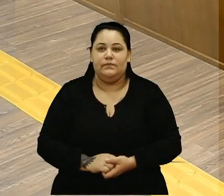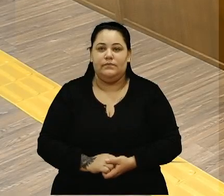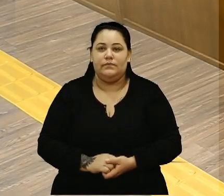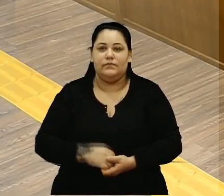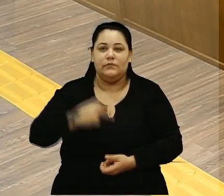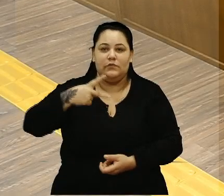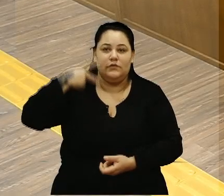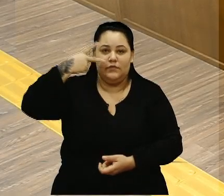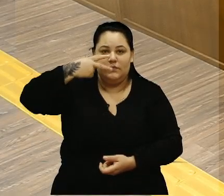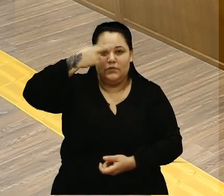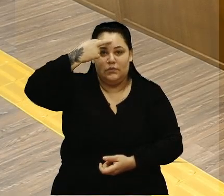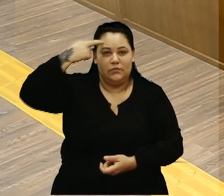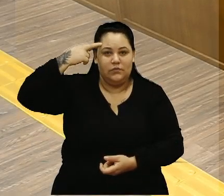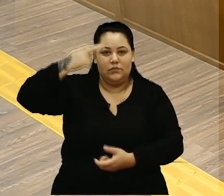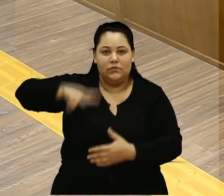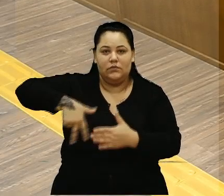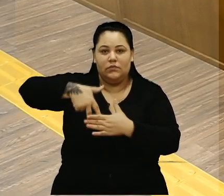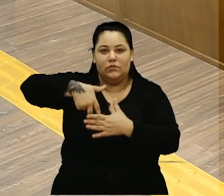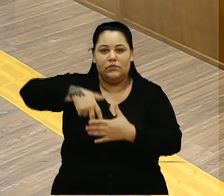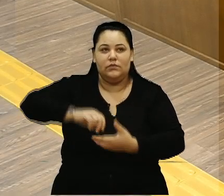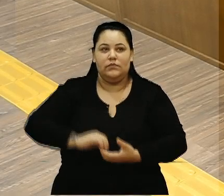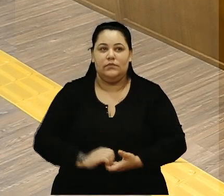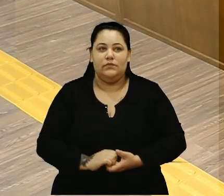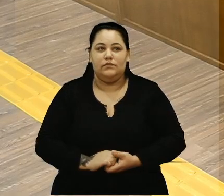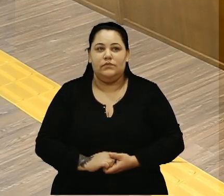Vereador Rafael Bueno na tribuna.